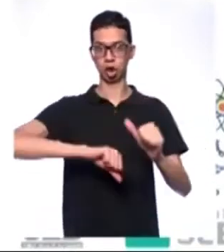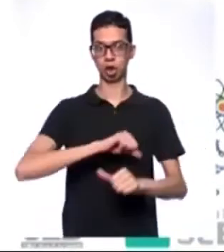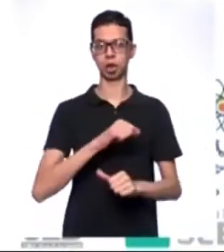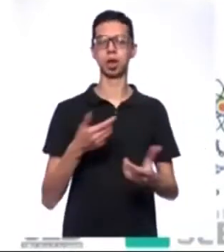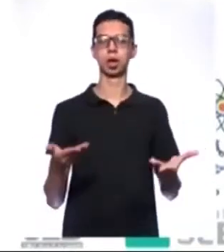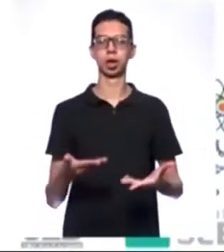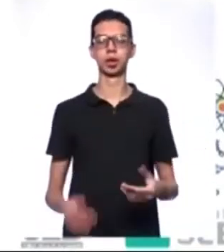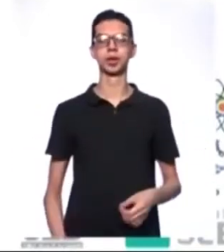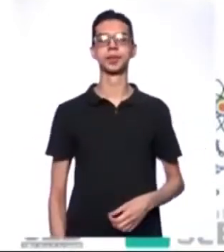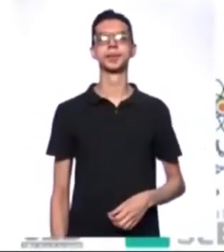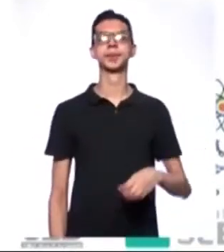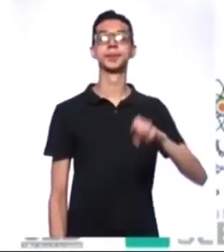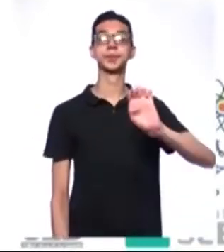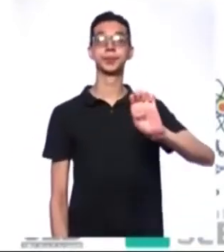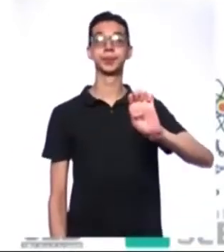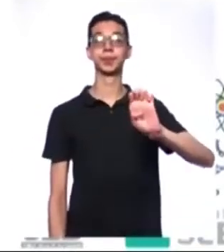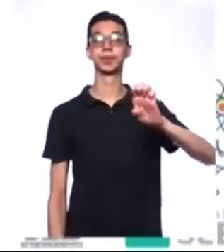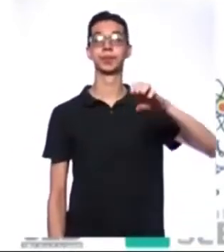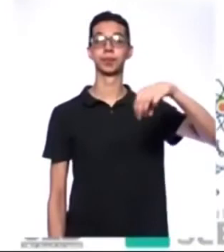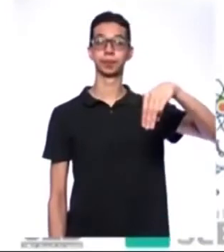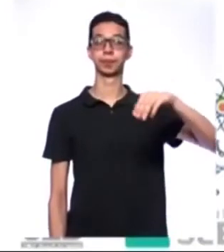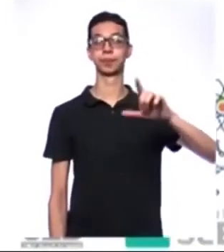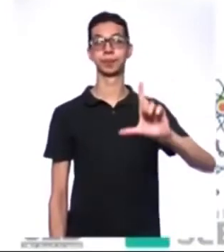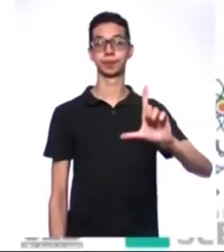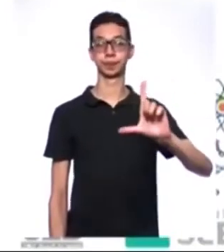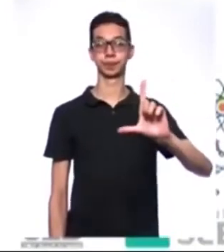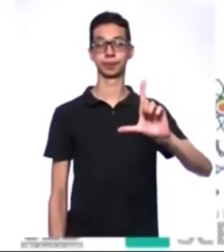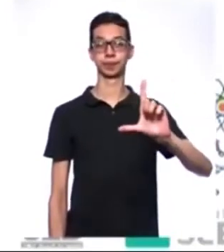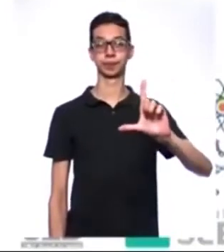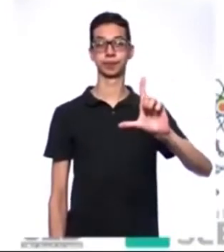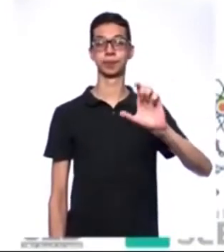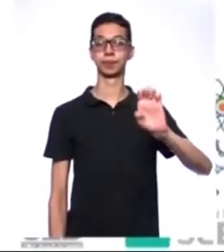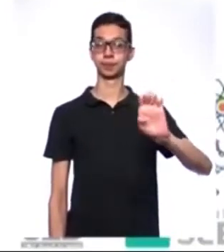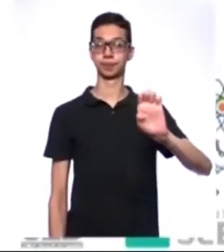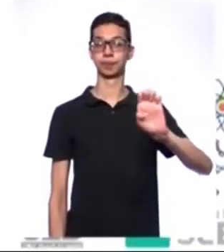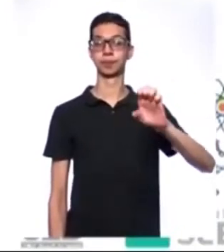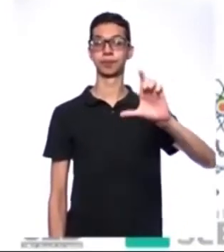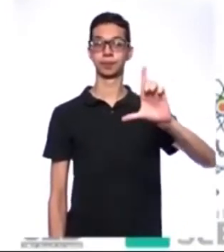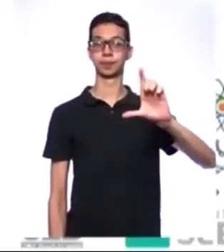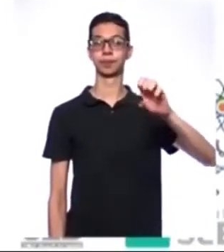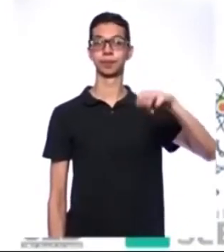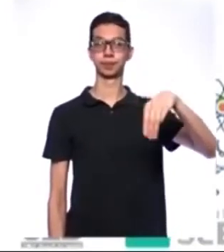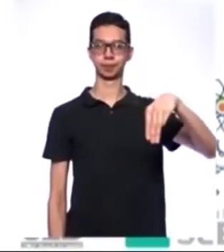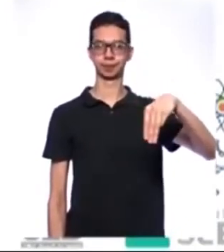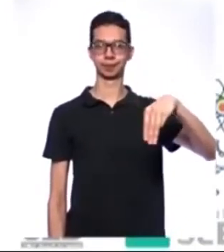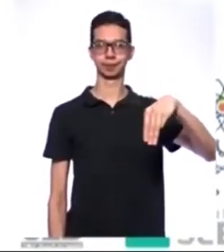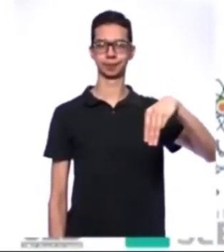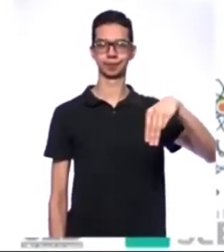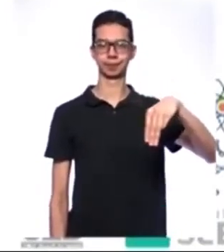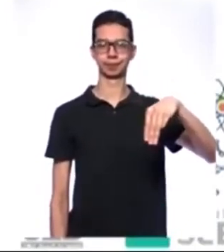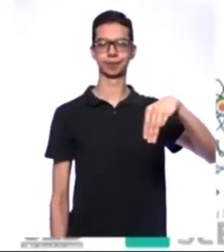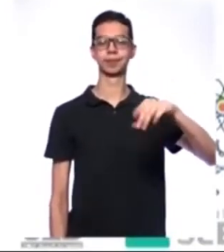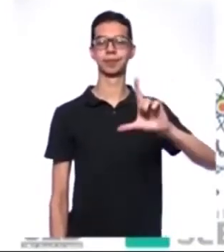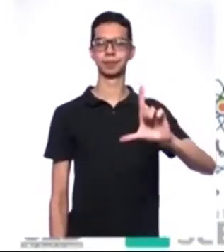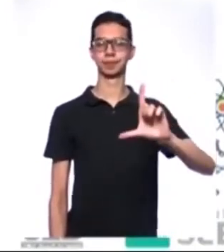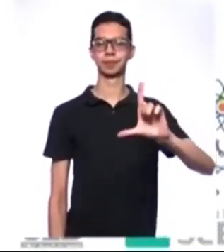raça vai e ML e LM